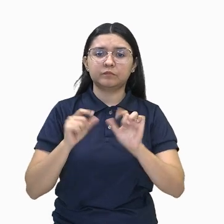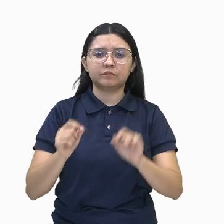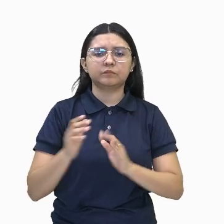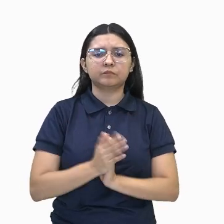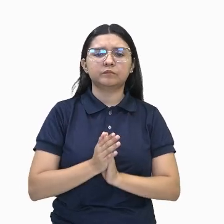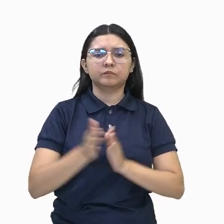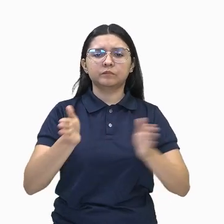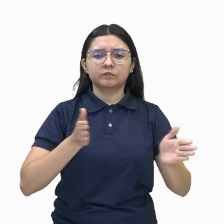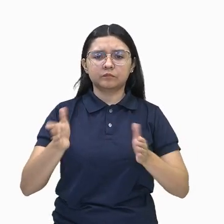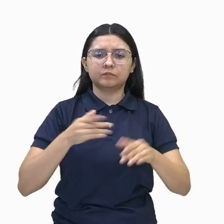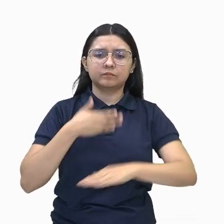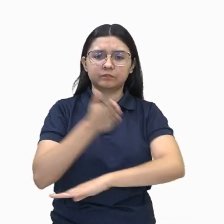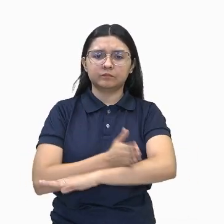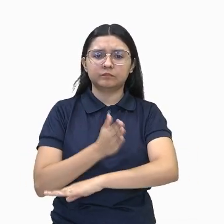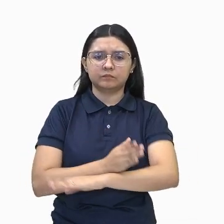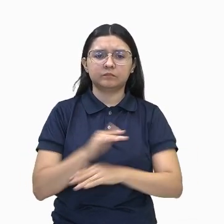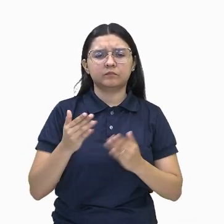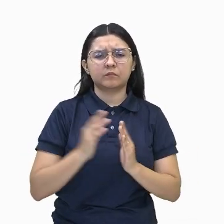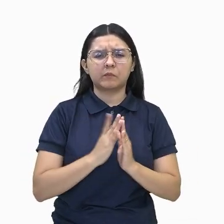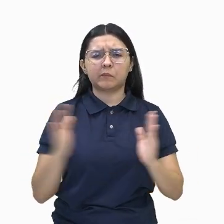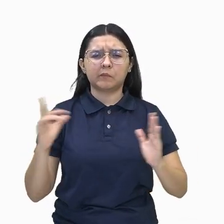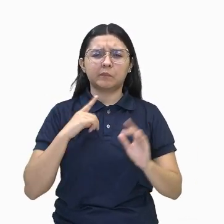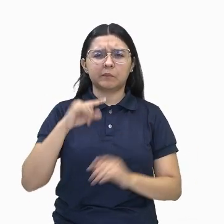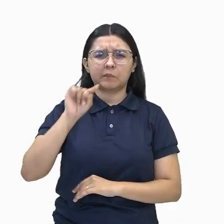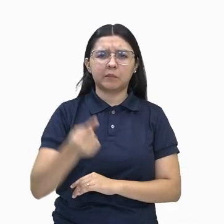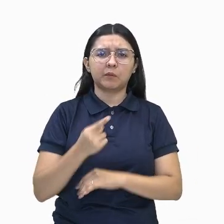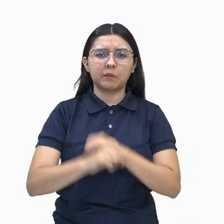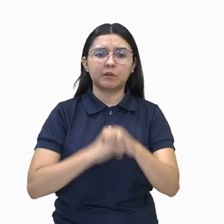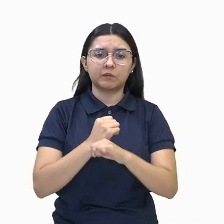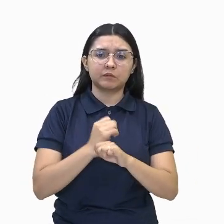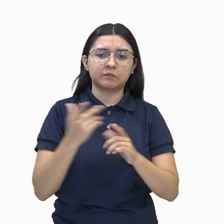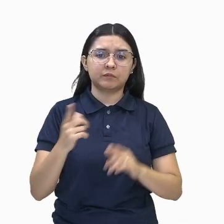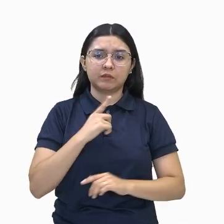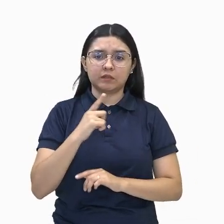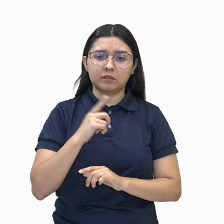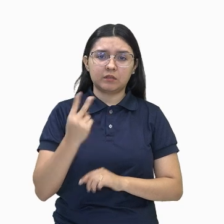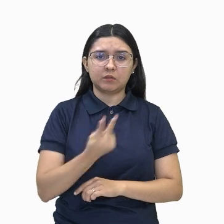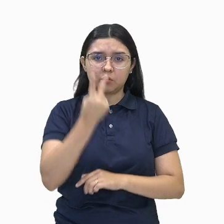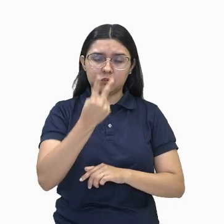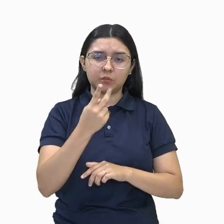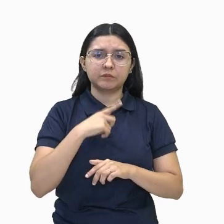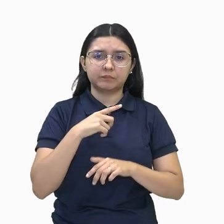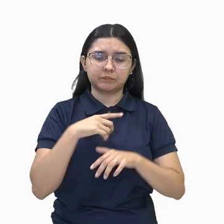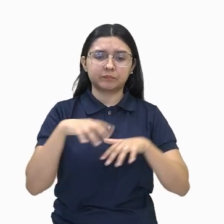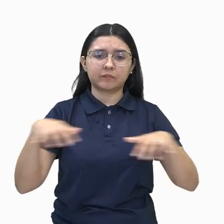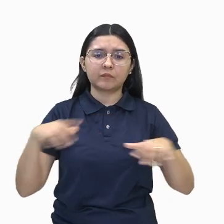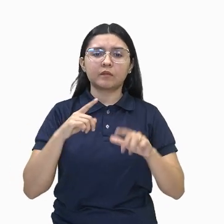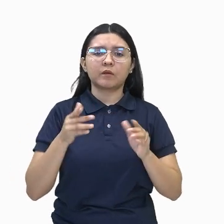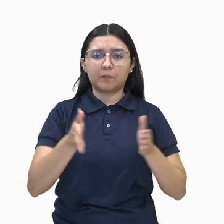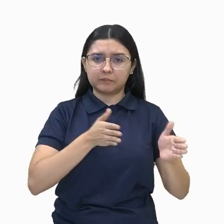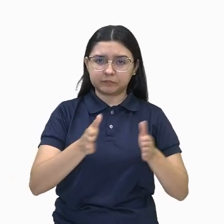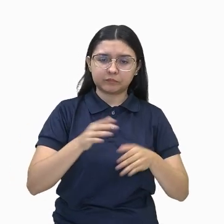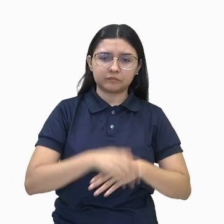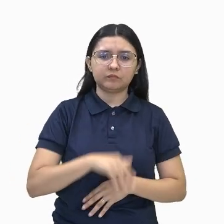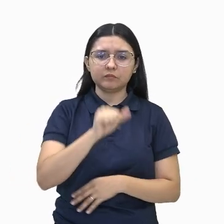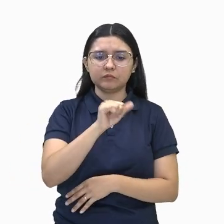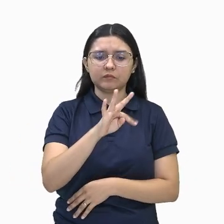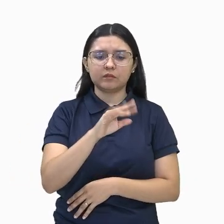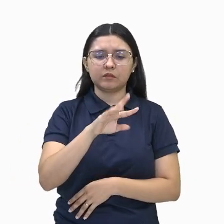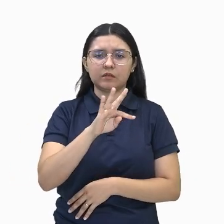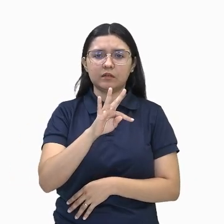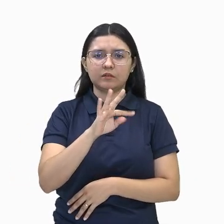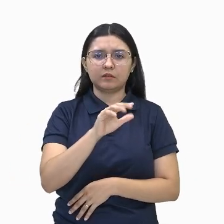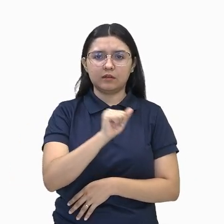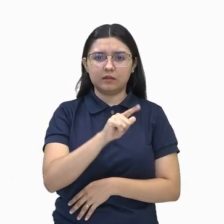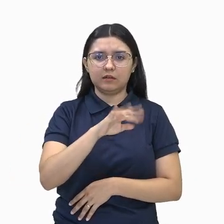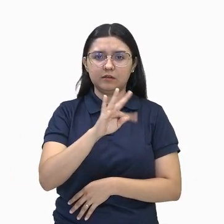período medieval, que durou cerca de 1000 anos, é dividido em duas fases, a Alta Idade Média e a Baixa Idade